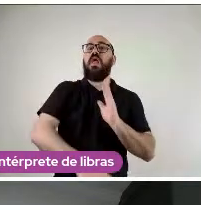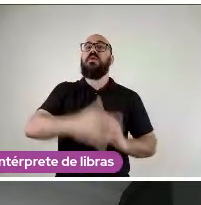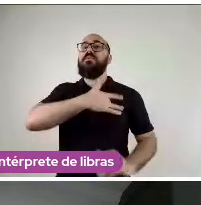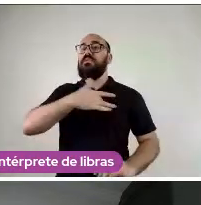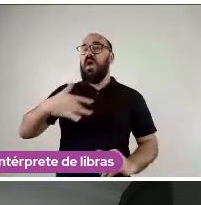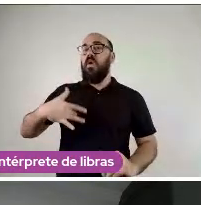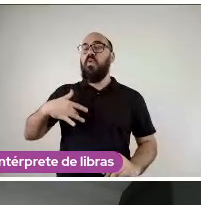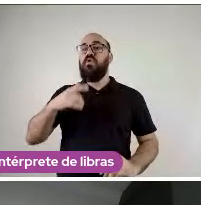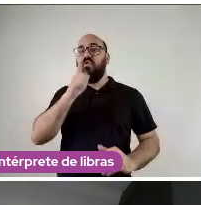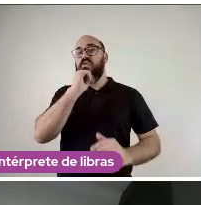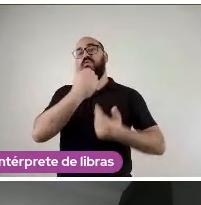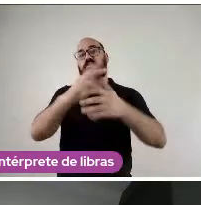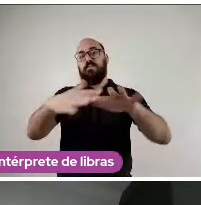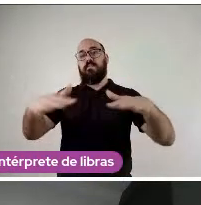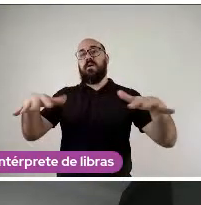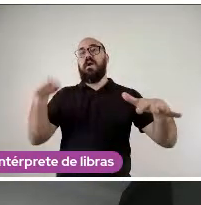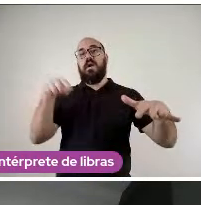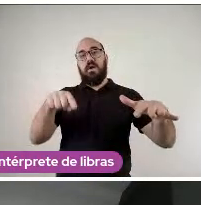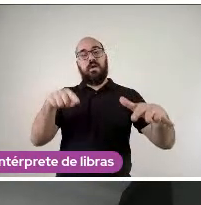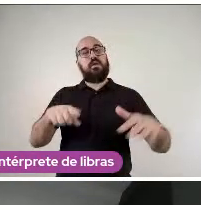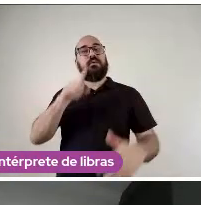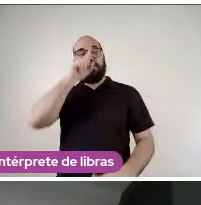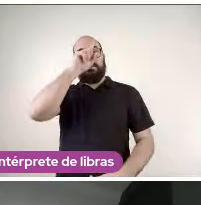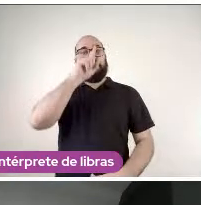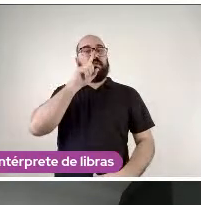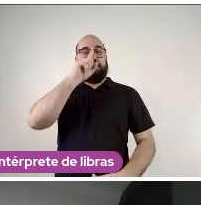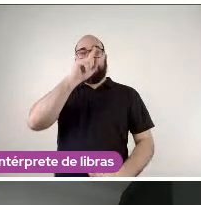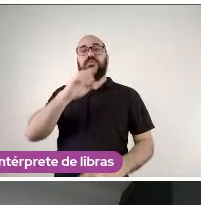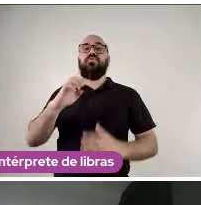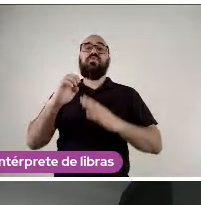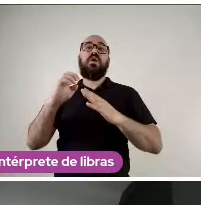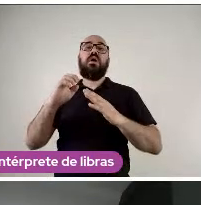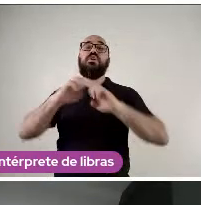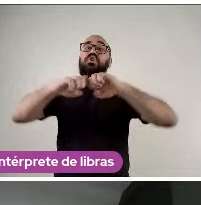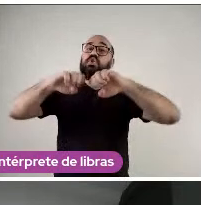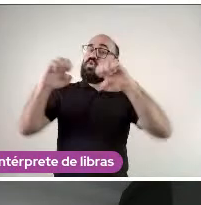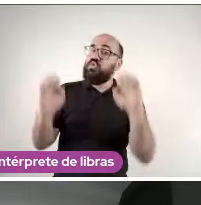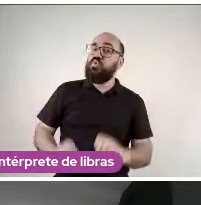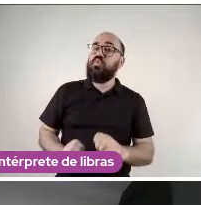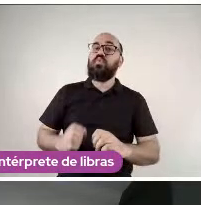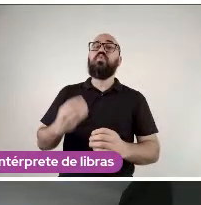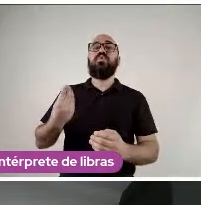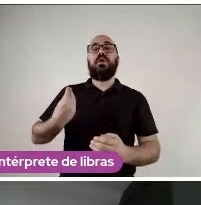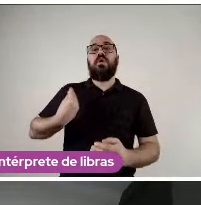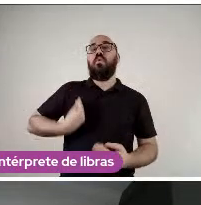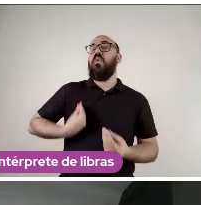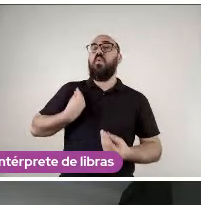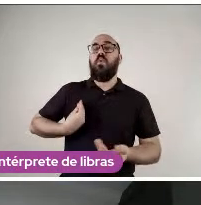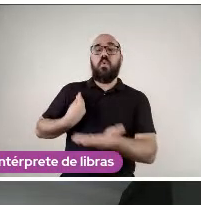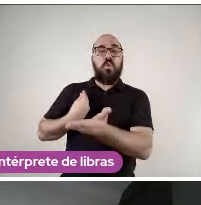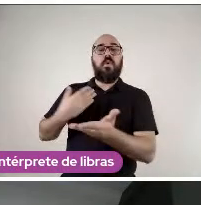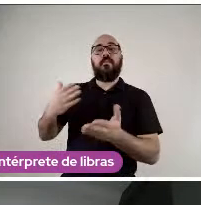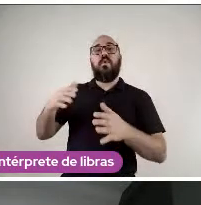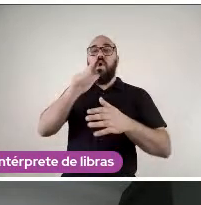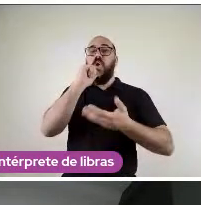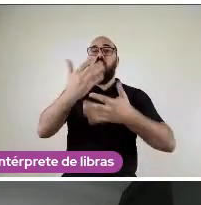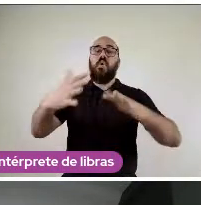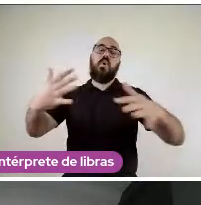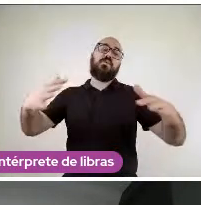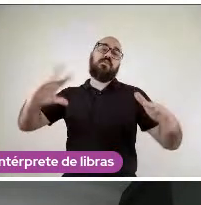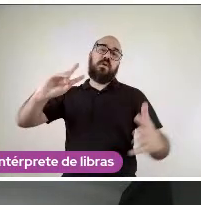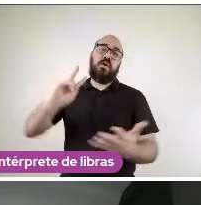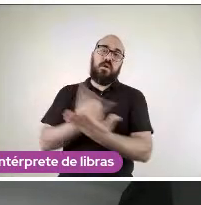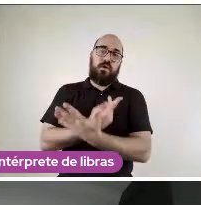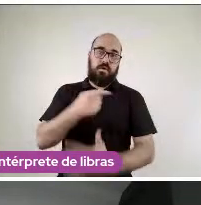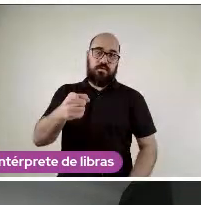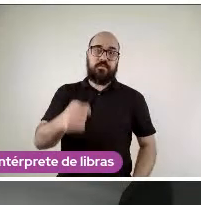marinhos e um risco à estrutura e funcionamento do oceano, né? Então, esse foi um aspecto